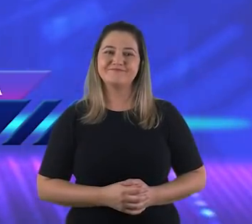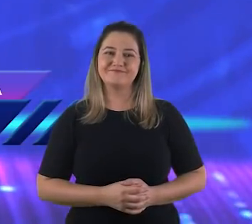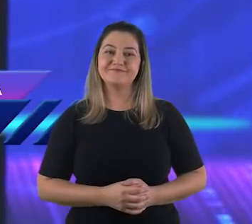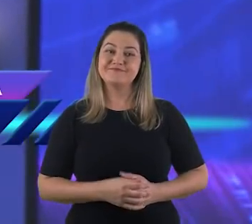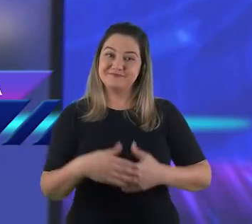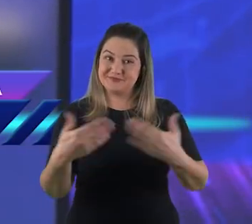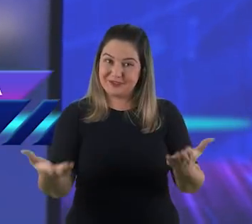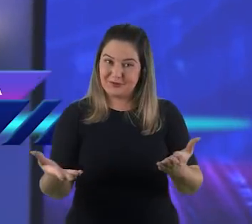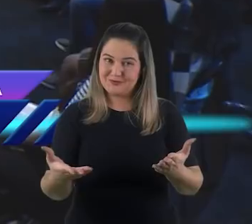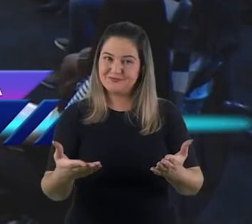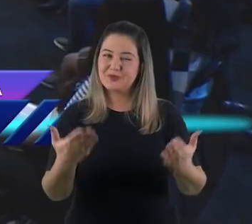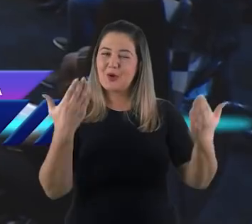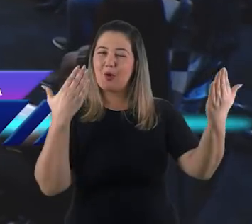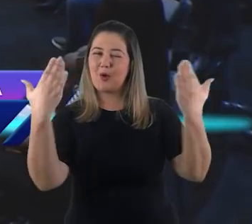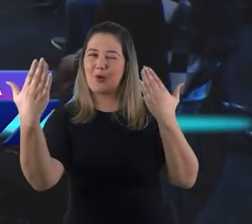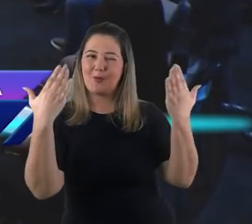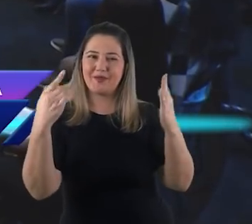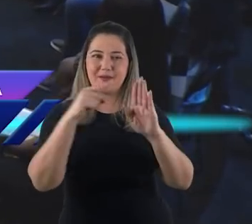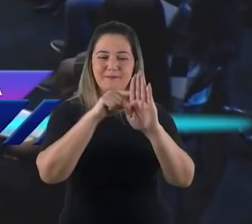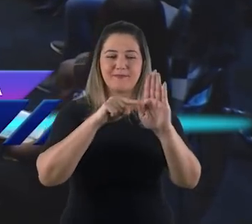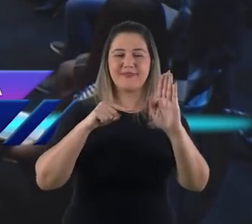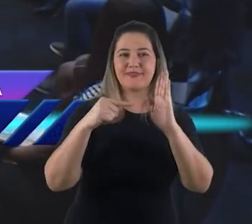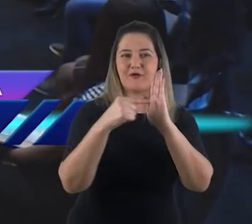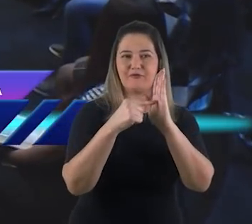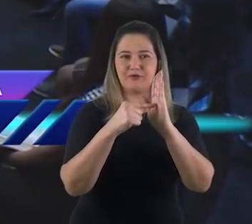O que é a Bíblia para você?